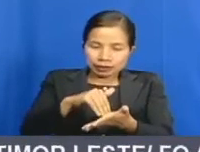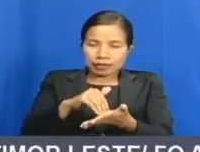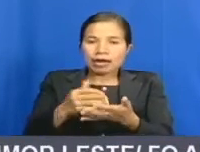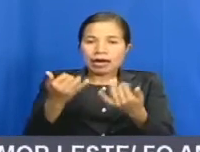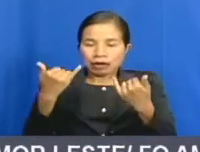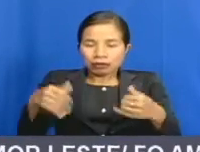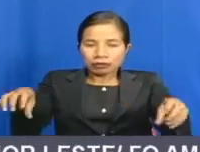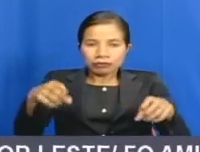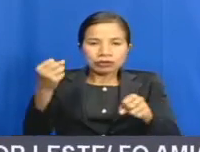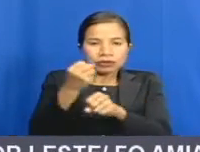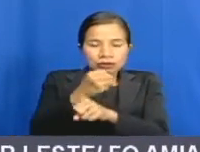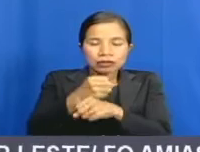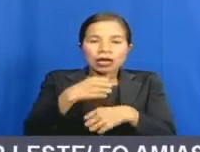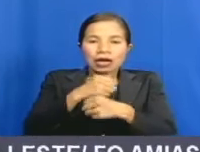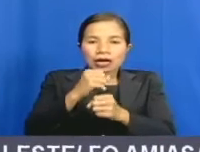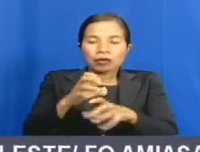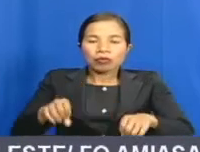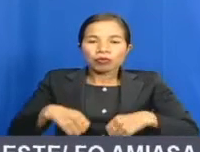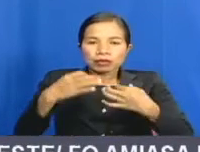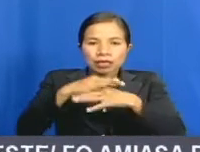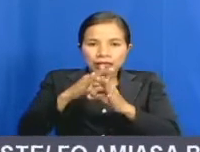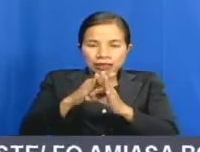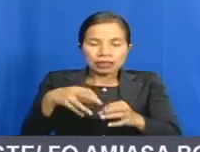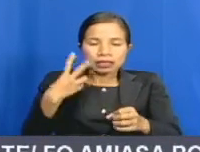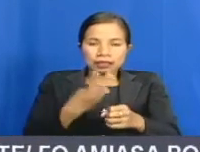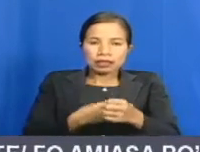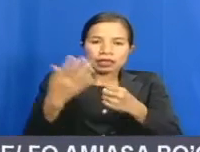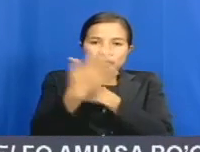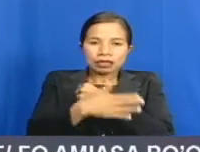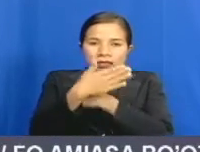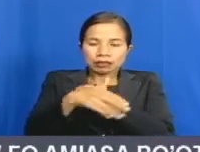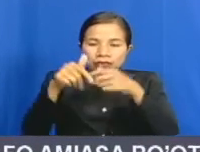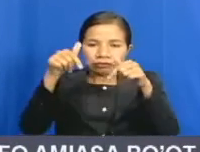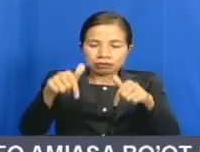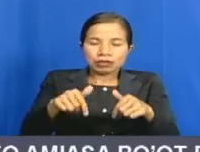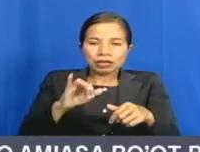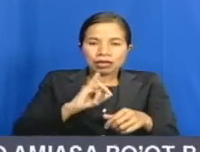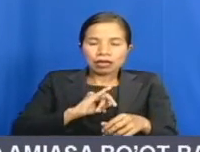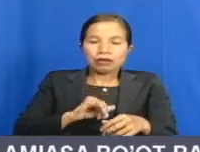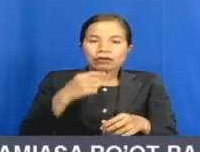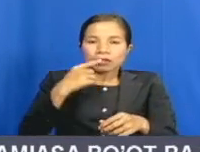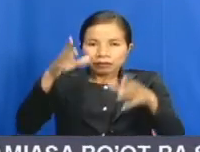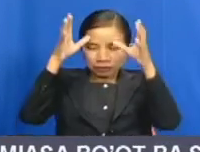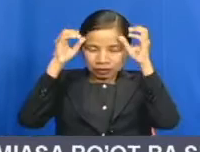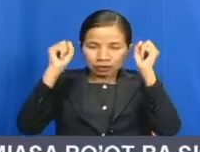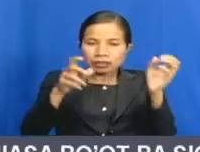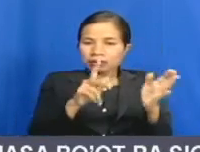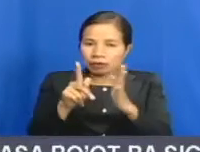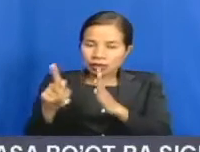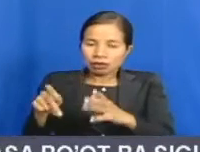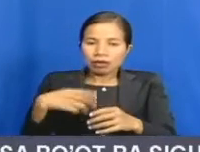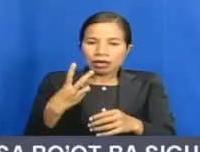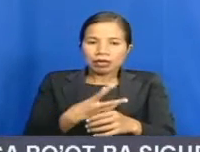esforço, alô em sapra e está a dia e tem a raída, né? E até o presidente, para o interno, o SIC, se ele não vê a minha